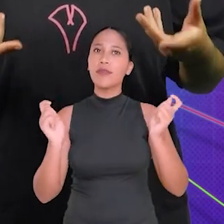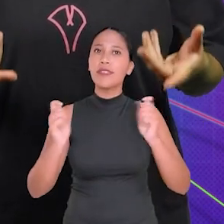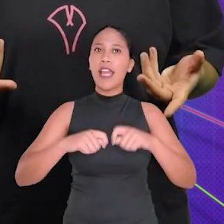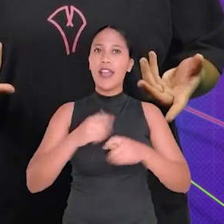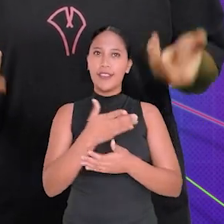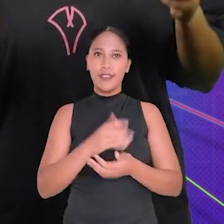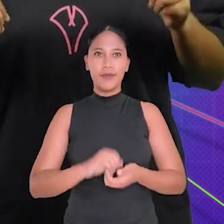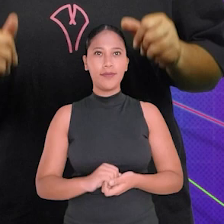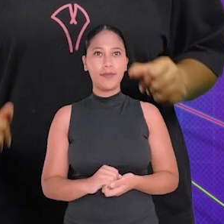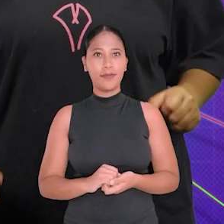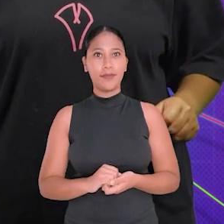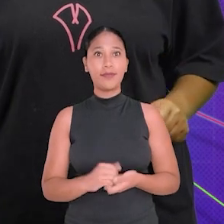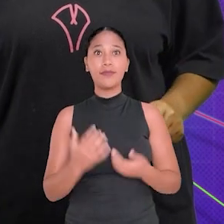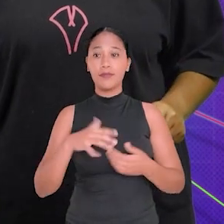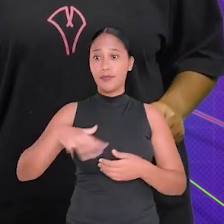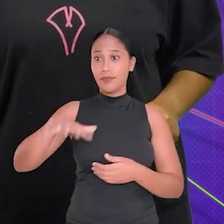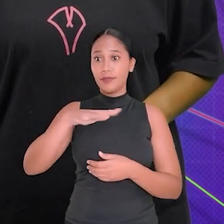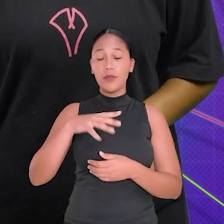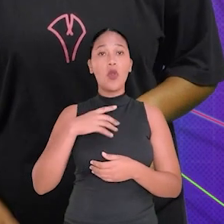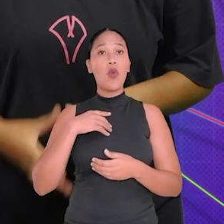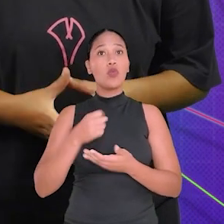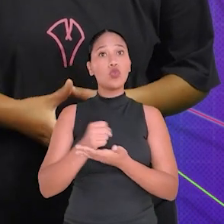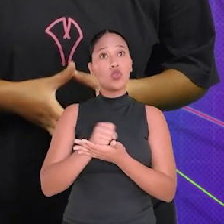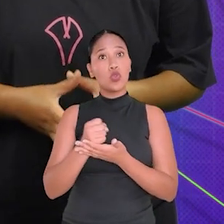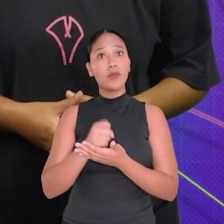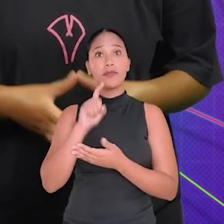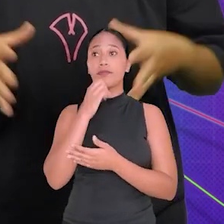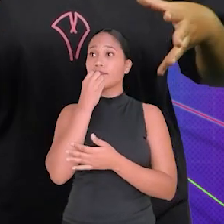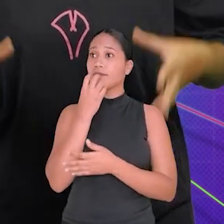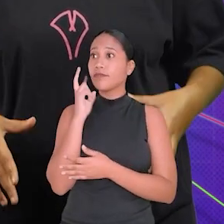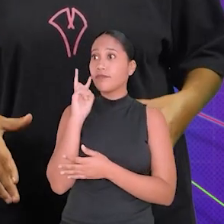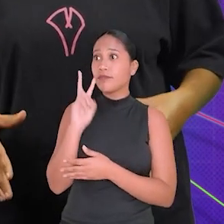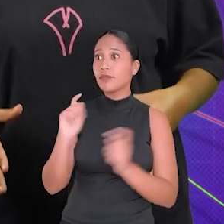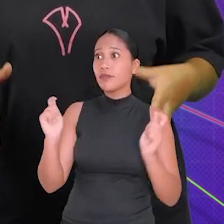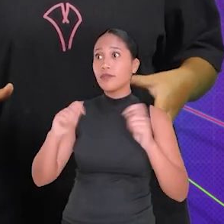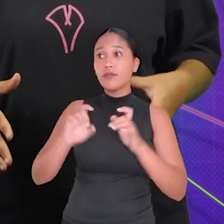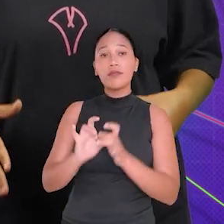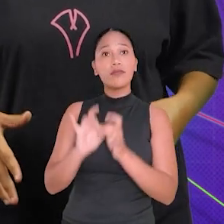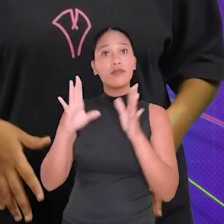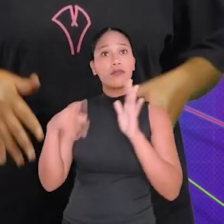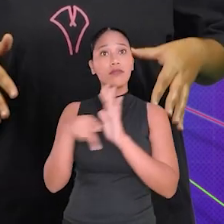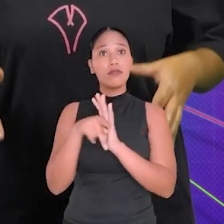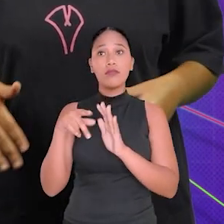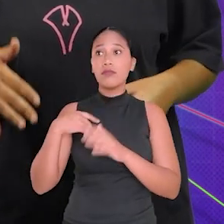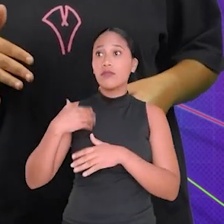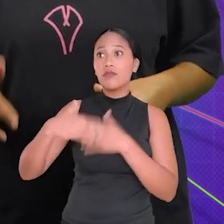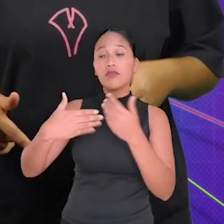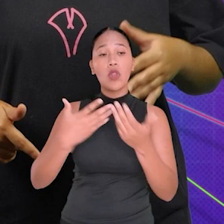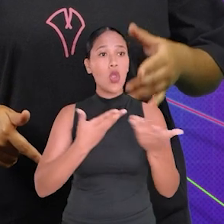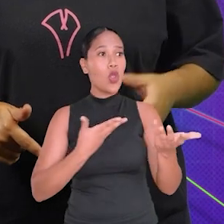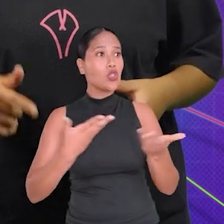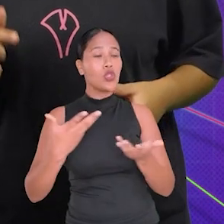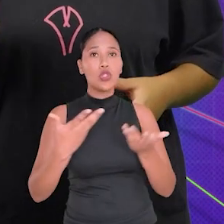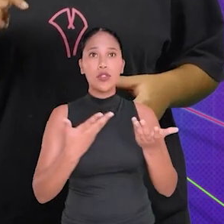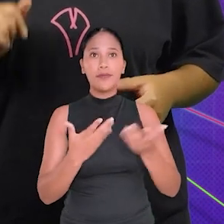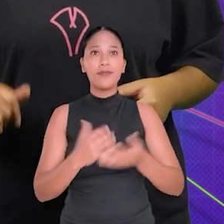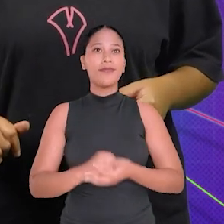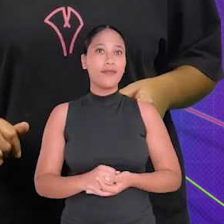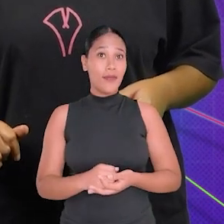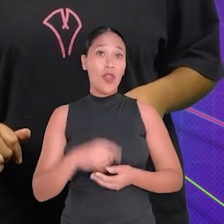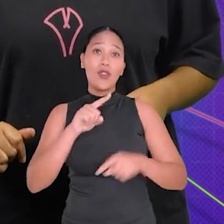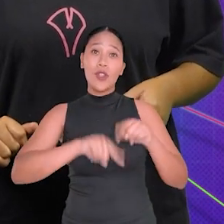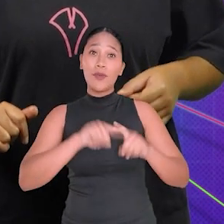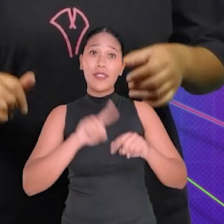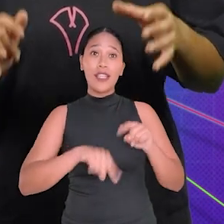grande variedade de possibilidades para os jogadores. As áreas de jogo são projetadas para permitir que os jogadores explorem e interagem uns